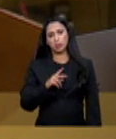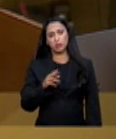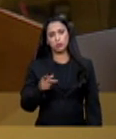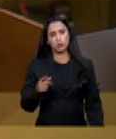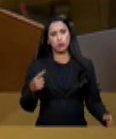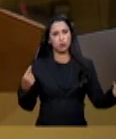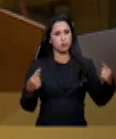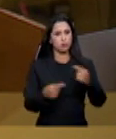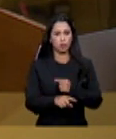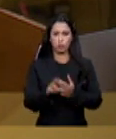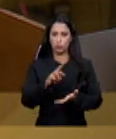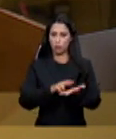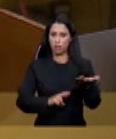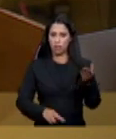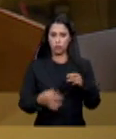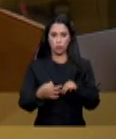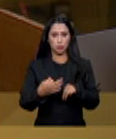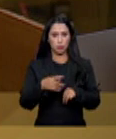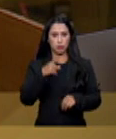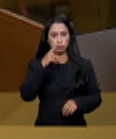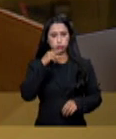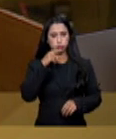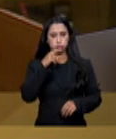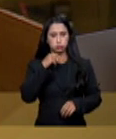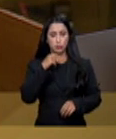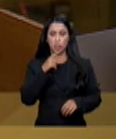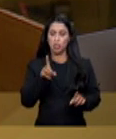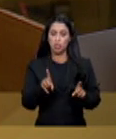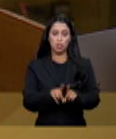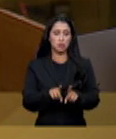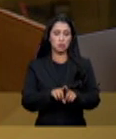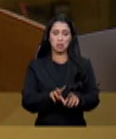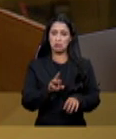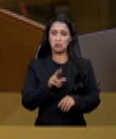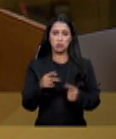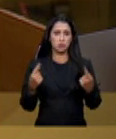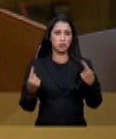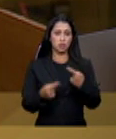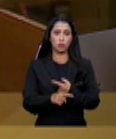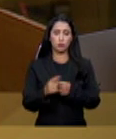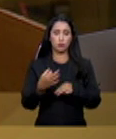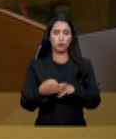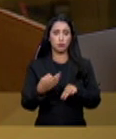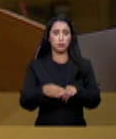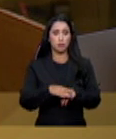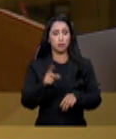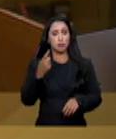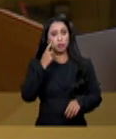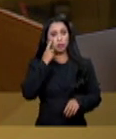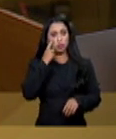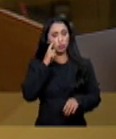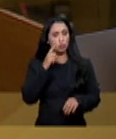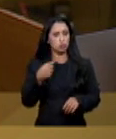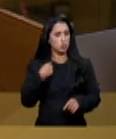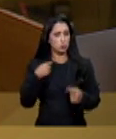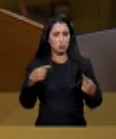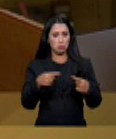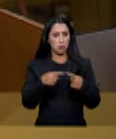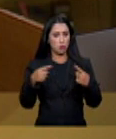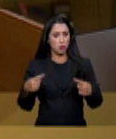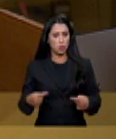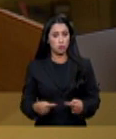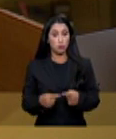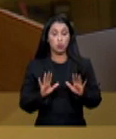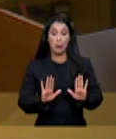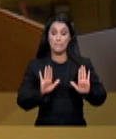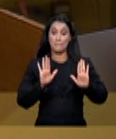o eminente relator, o ministro Gilmar Mendes, nem tampouco o que disse o ministro Cássio Nunes Marques.